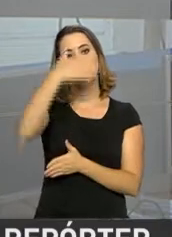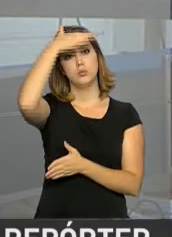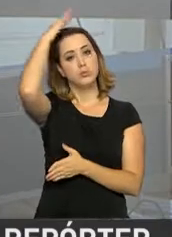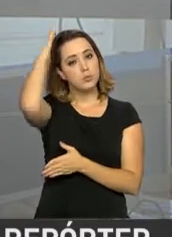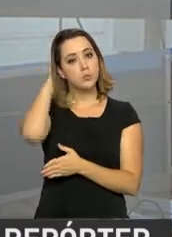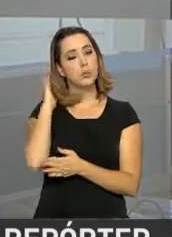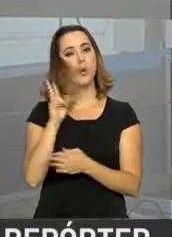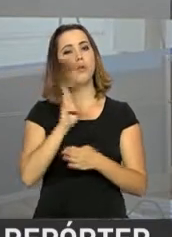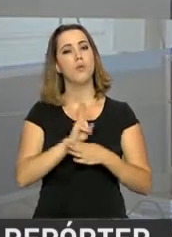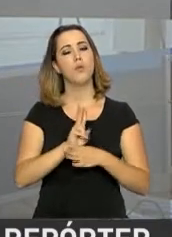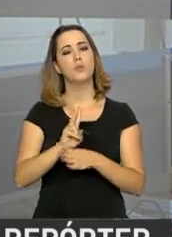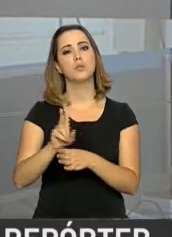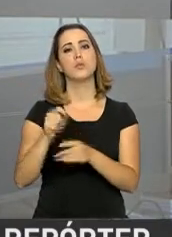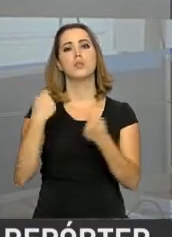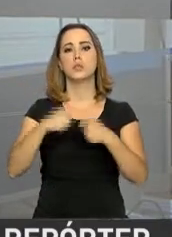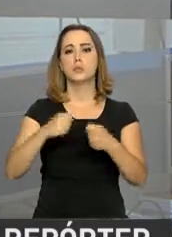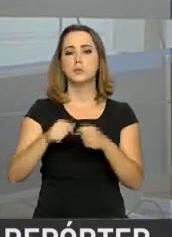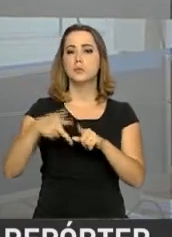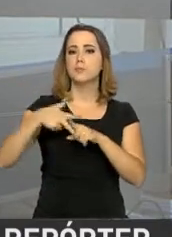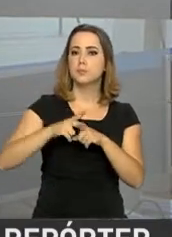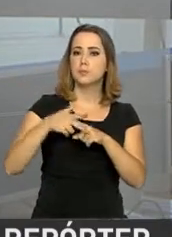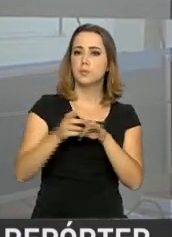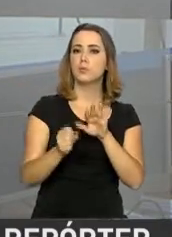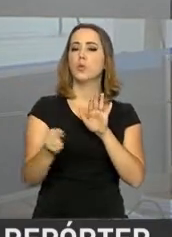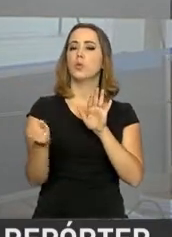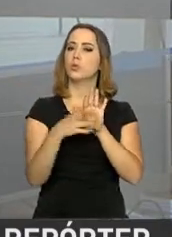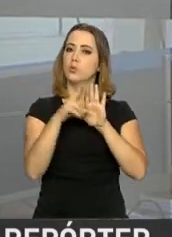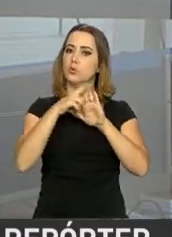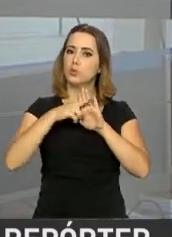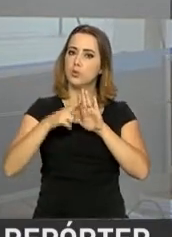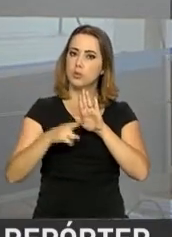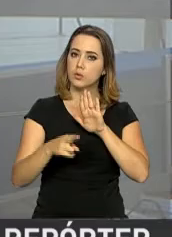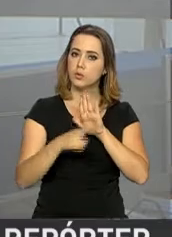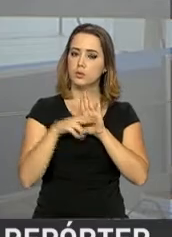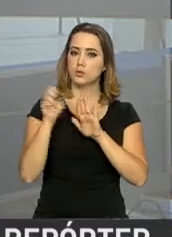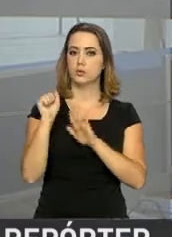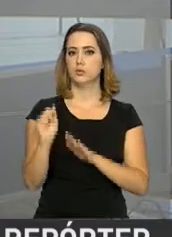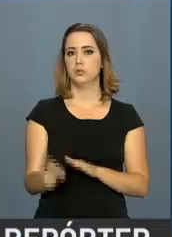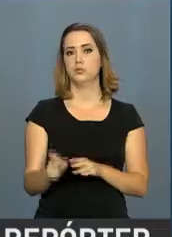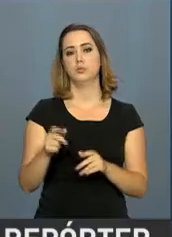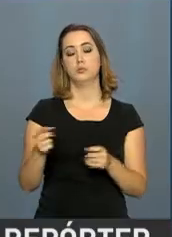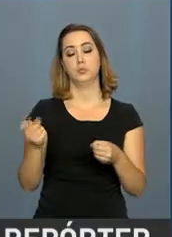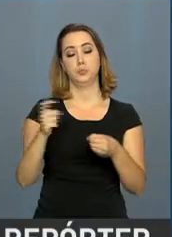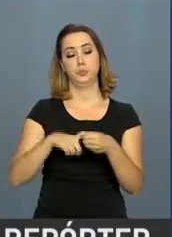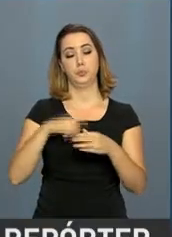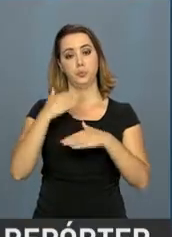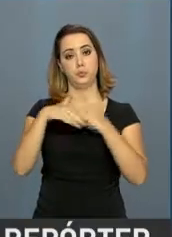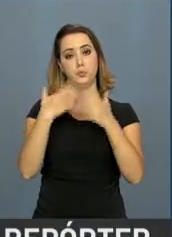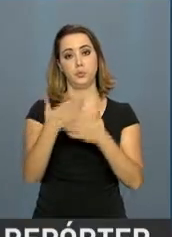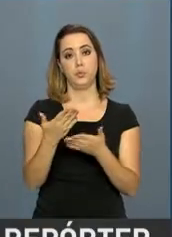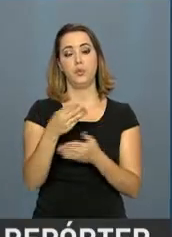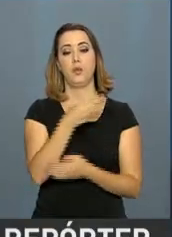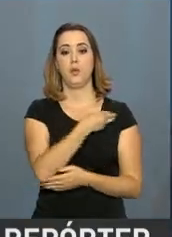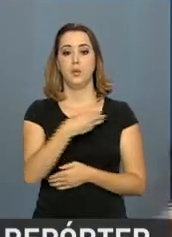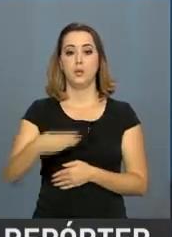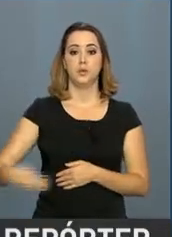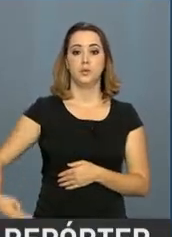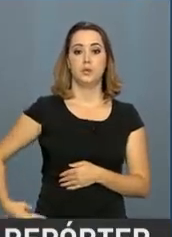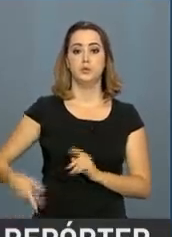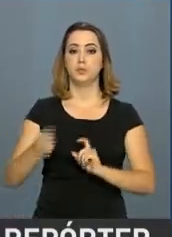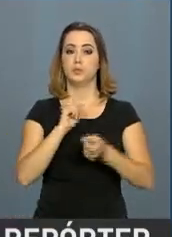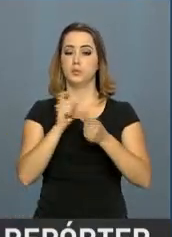fiscais e da previdência para o país voltar a crescer ea gerar empregos o ministro da fazenda henrique meirelles